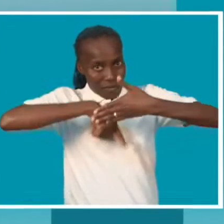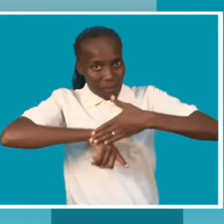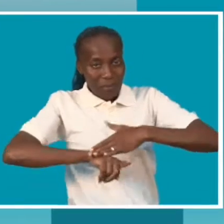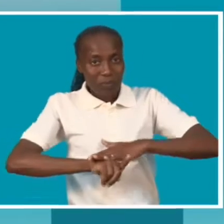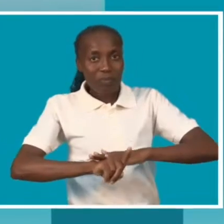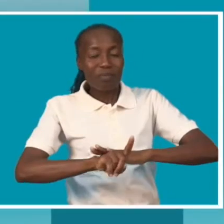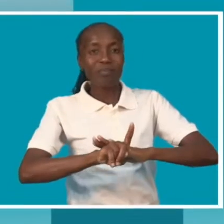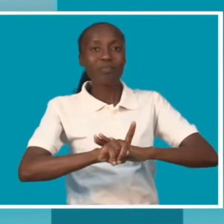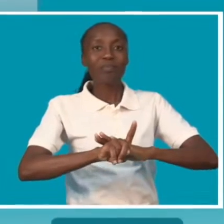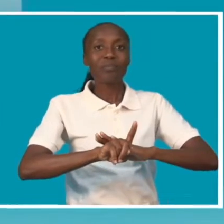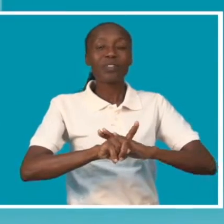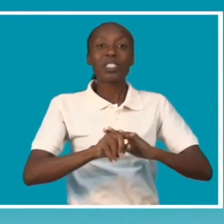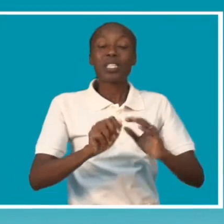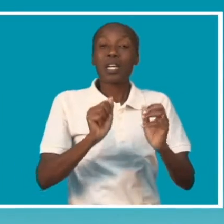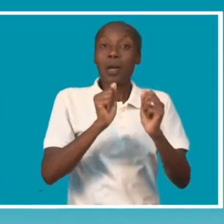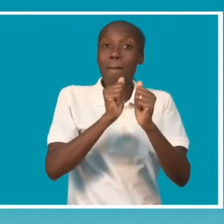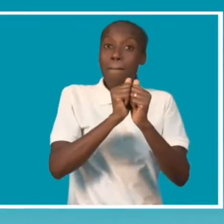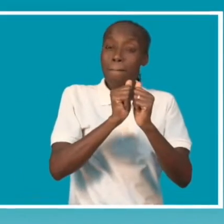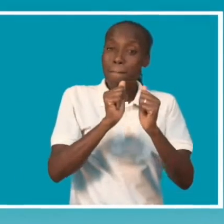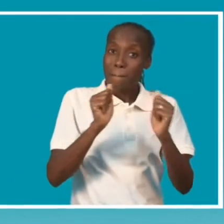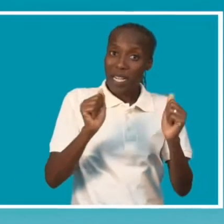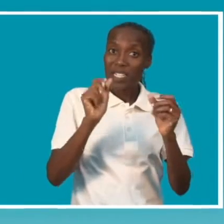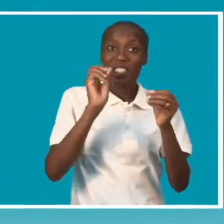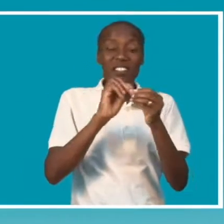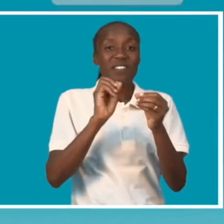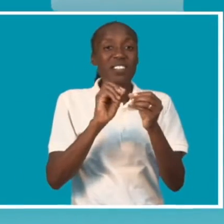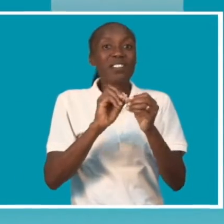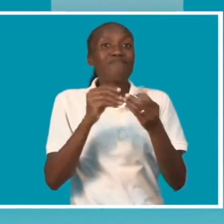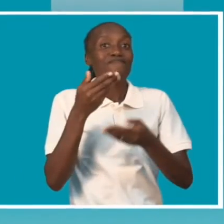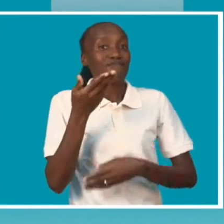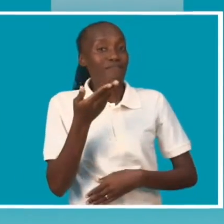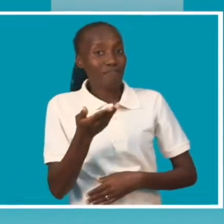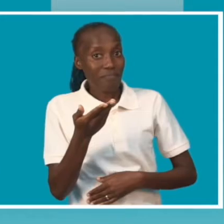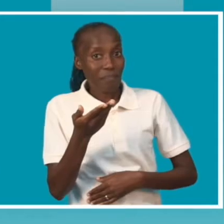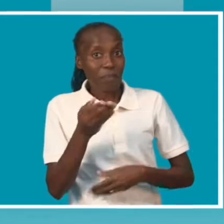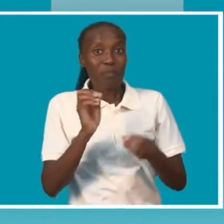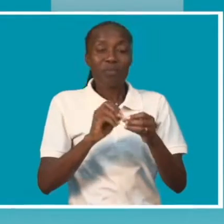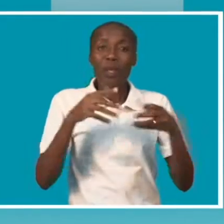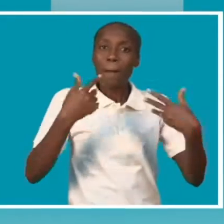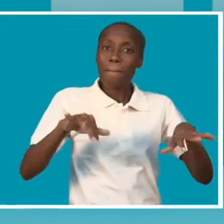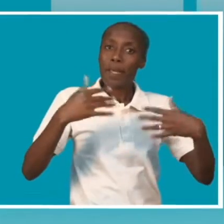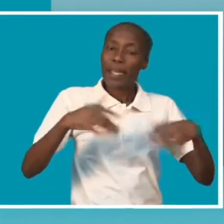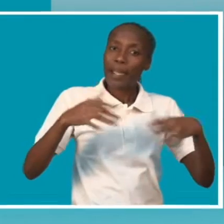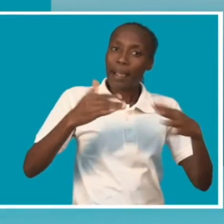nas tratamentos de crianças, né? Irei brincar comigo.